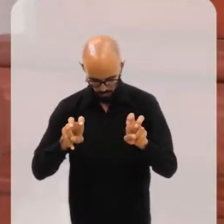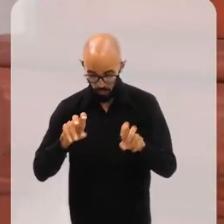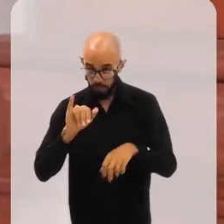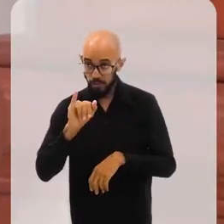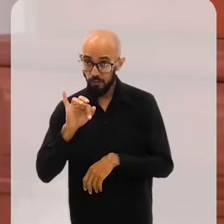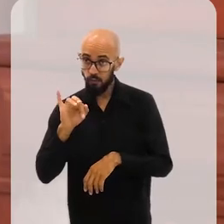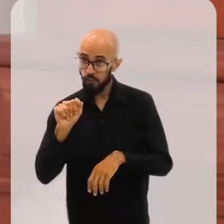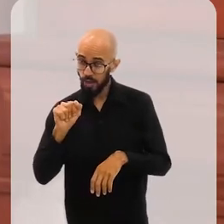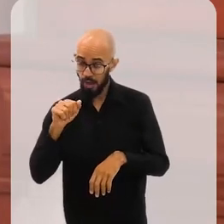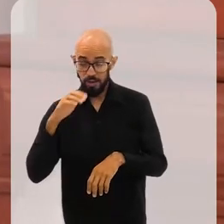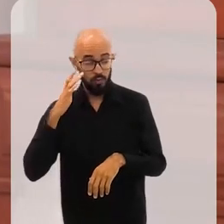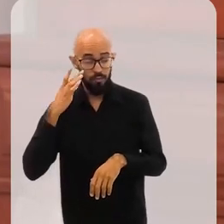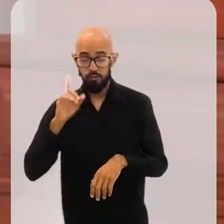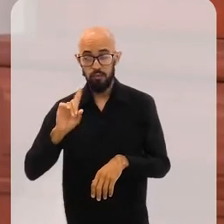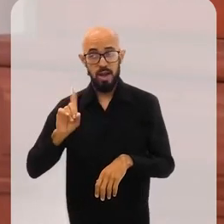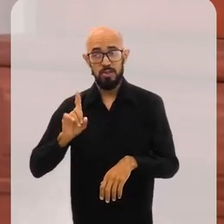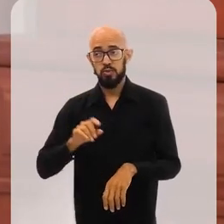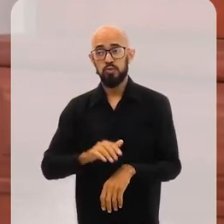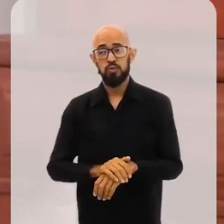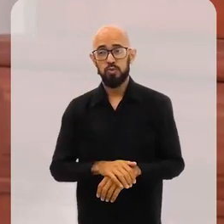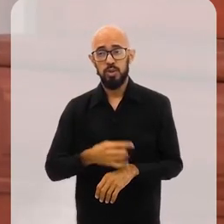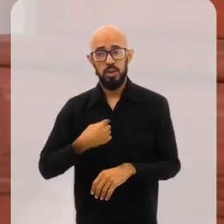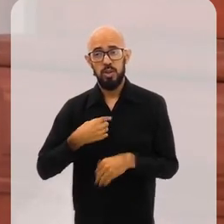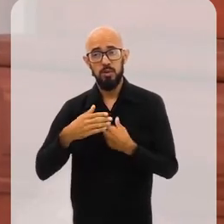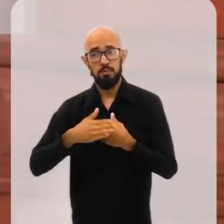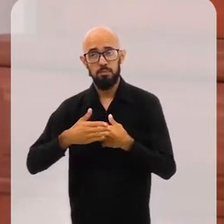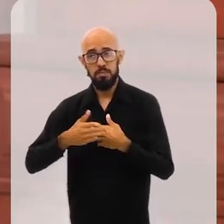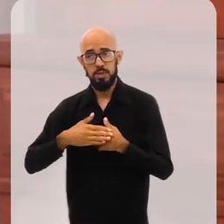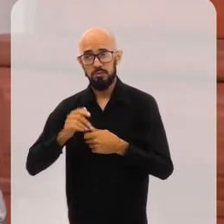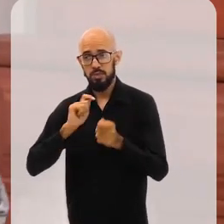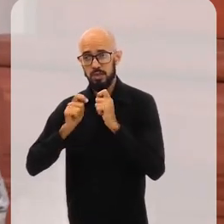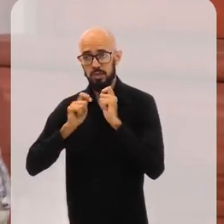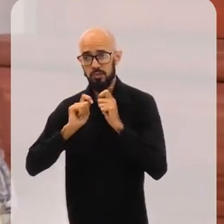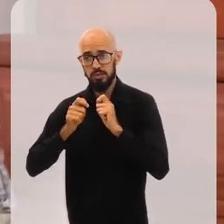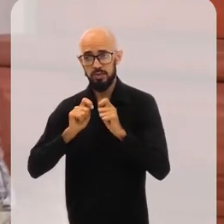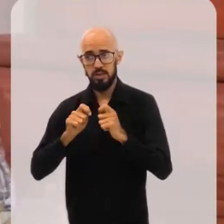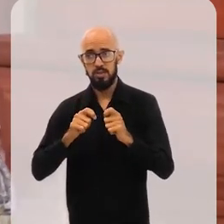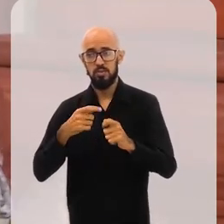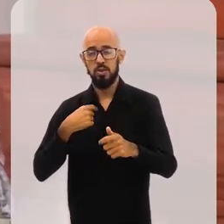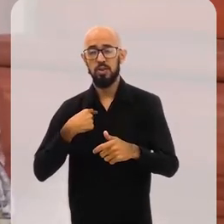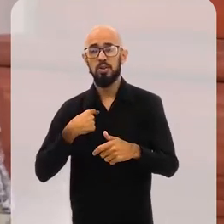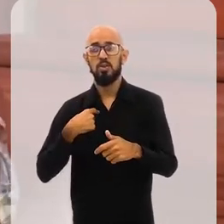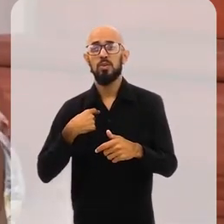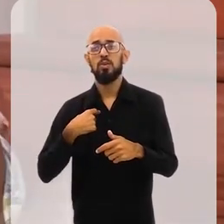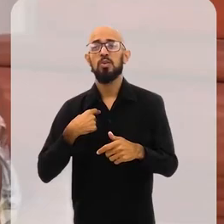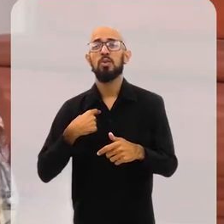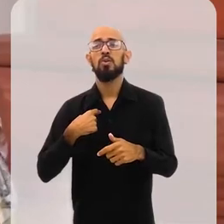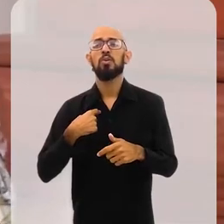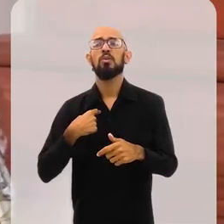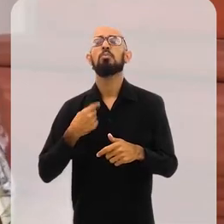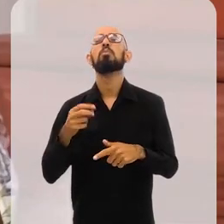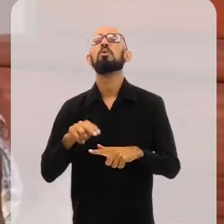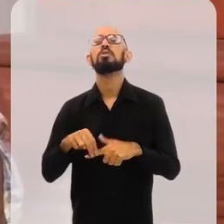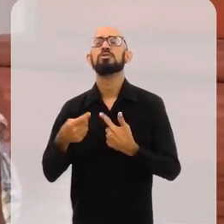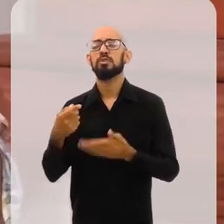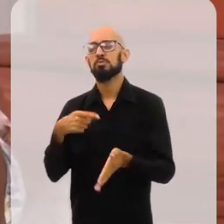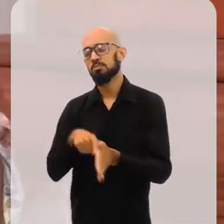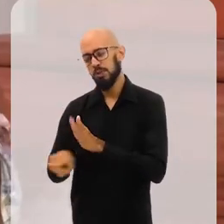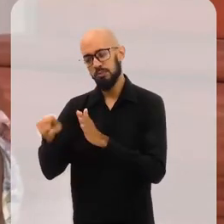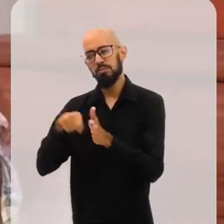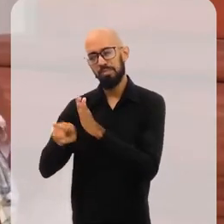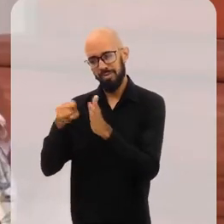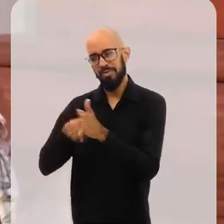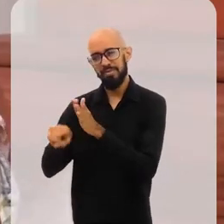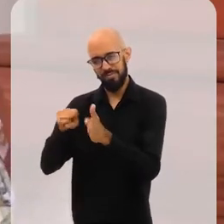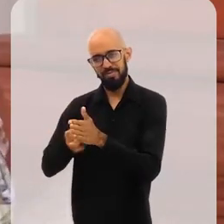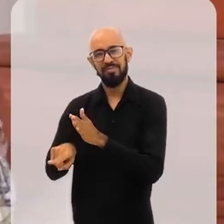um pouco sobre Ifá, que não é fácil, vou dizer para vocês, eu mesmo entrevistando, por isso